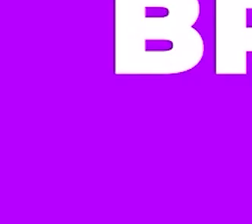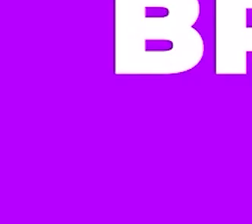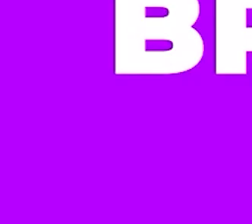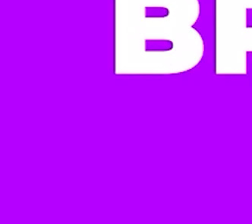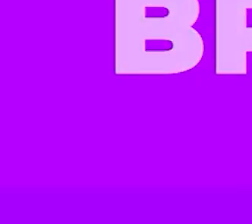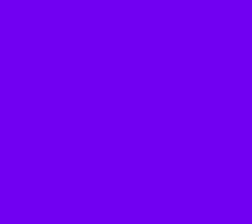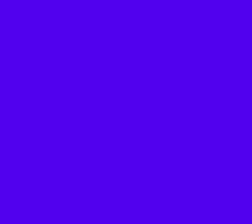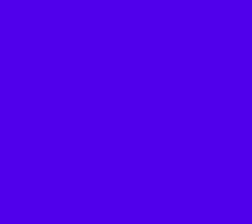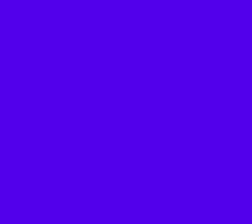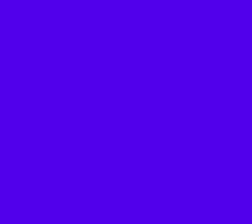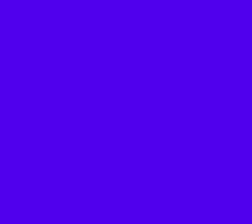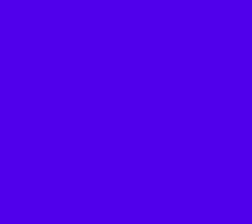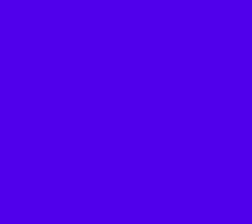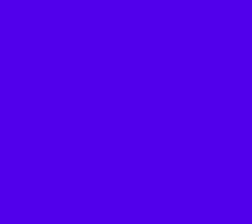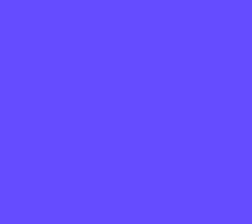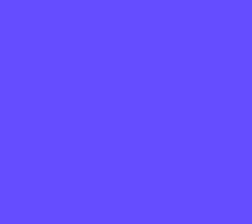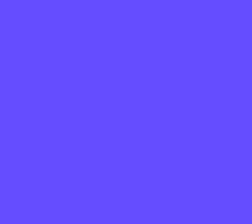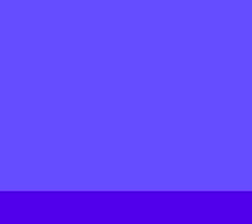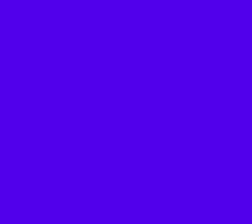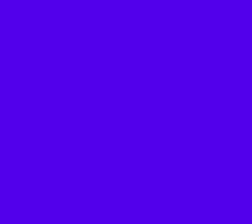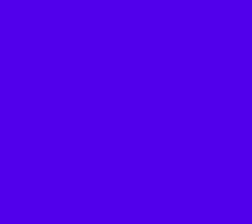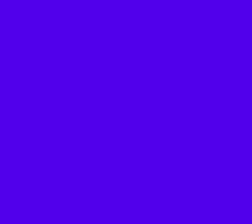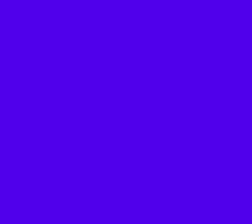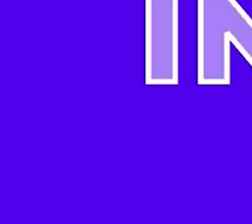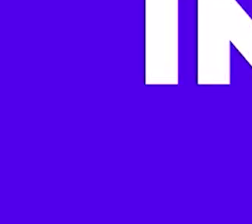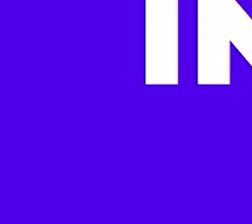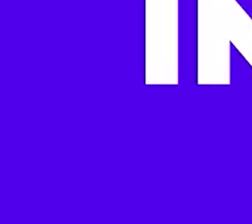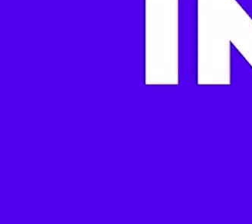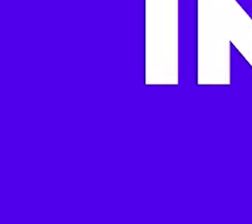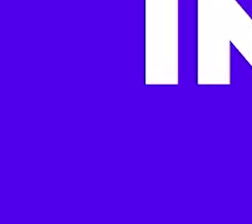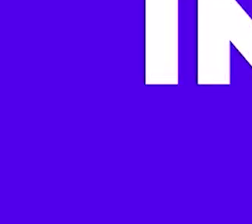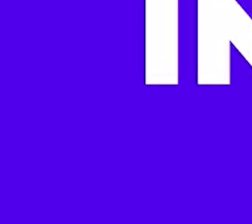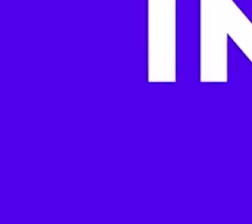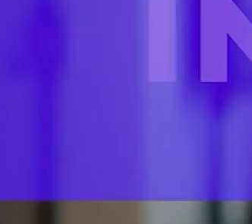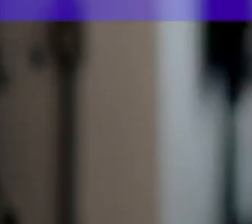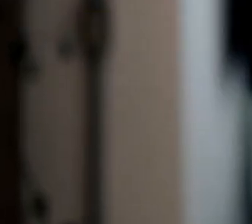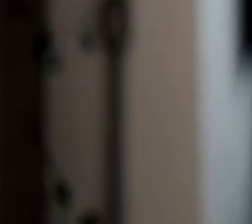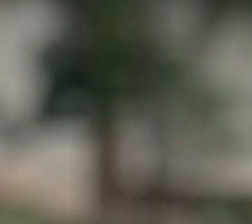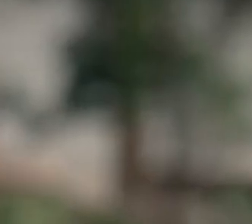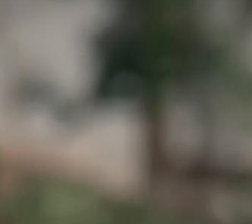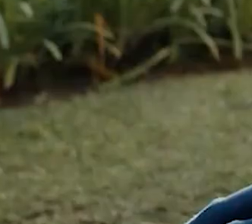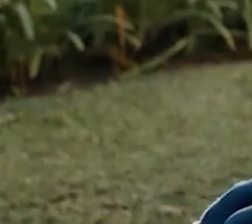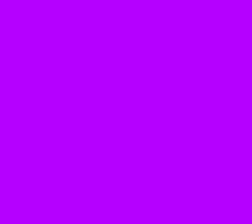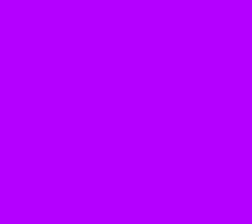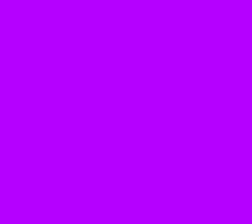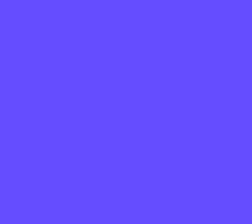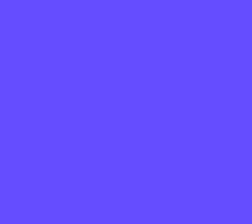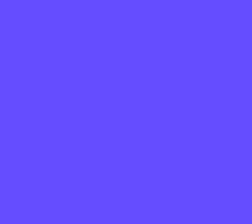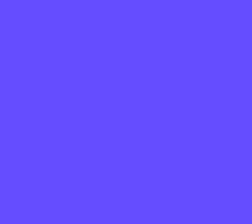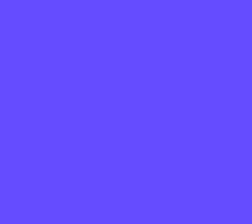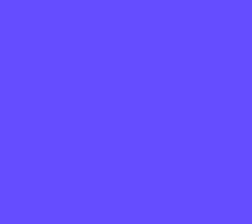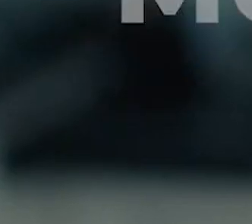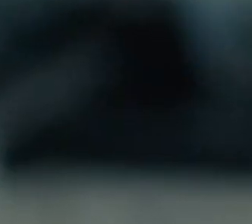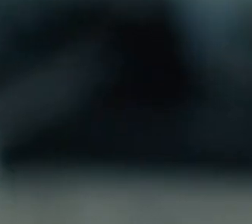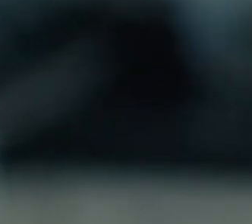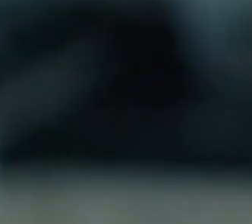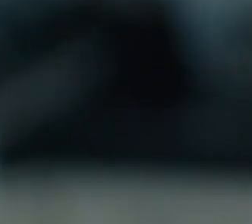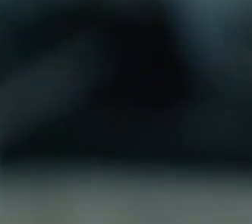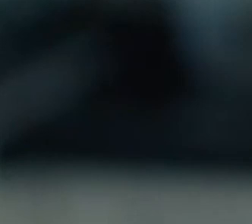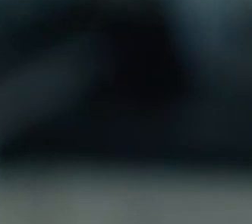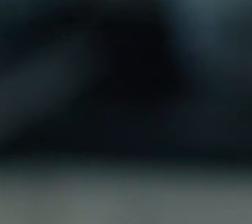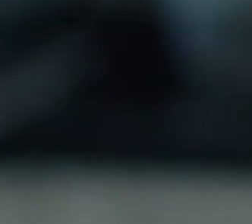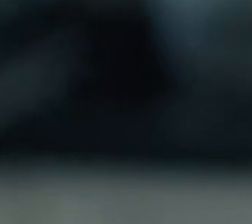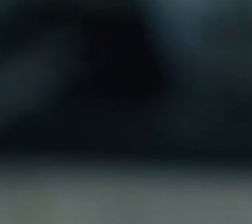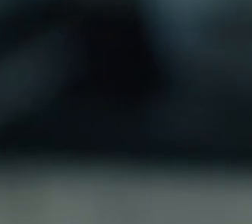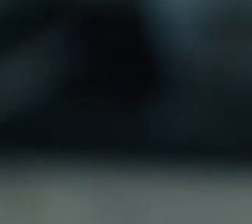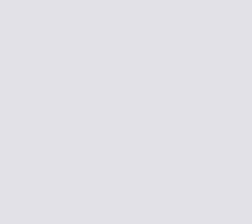frente. E que entende que esse respeito precisa ser exercido e defendido todos os dias. Só teremos um Brasil melhor com respeito